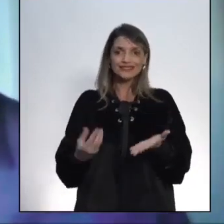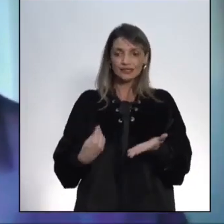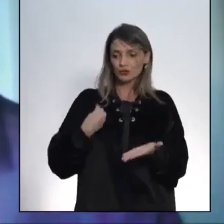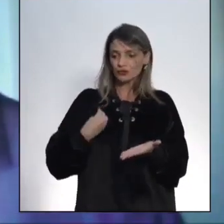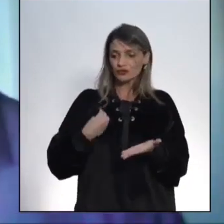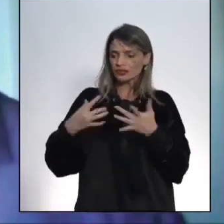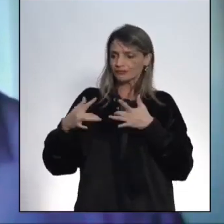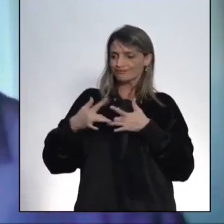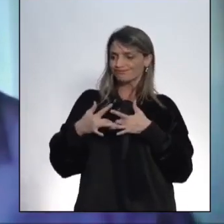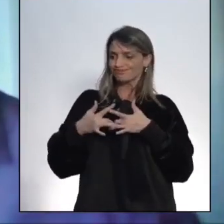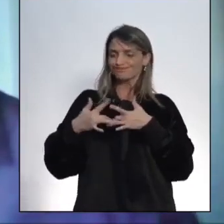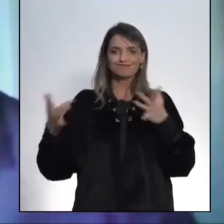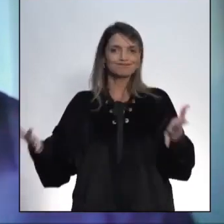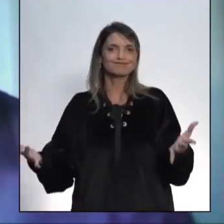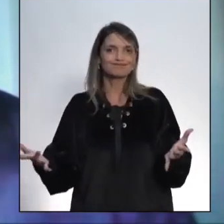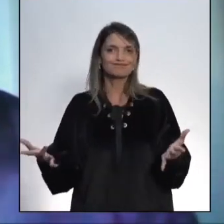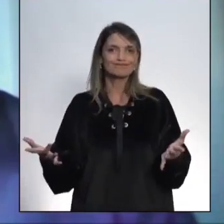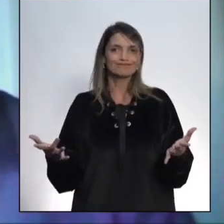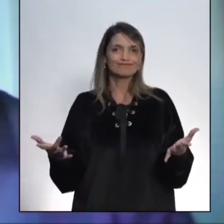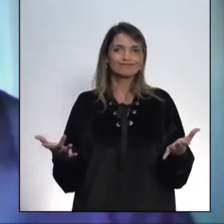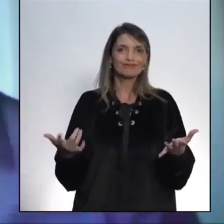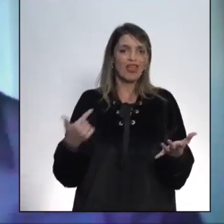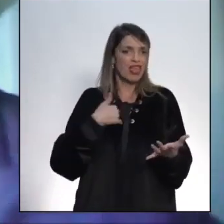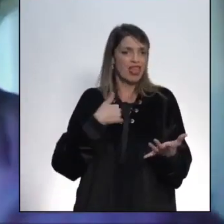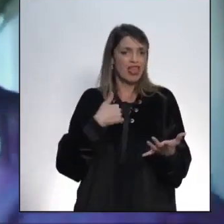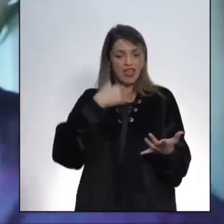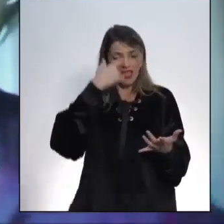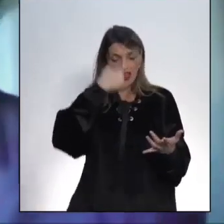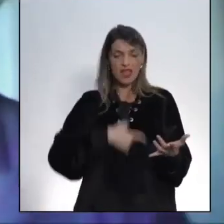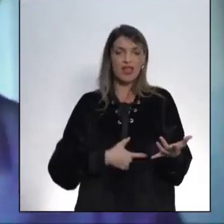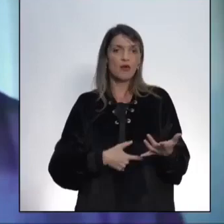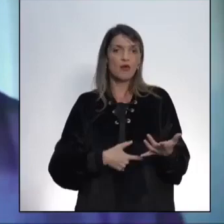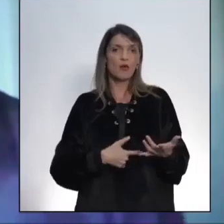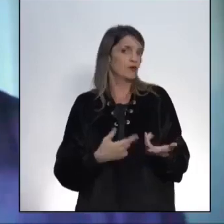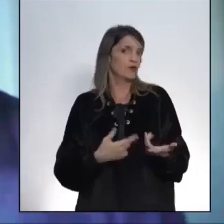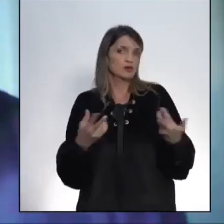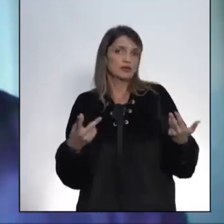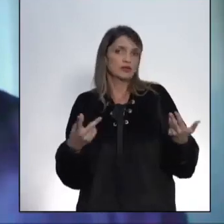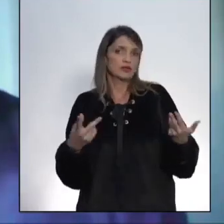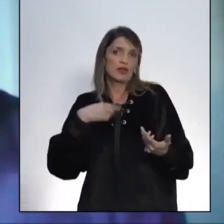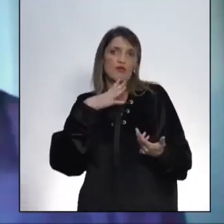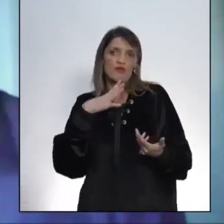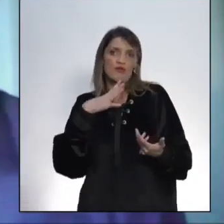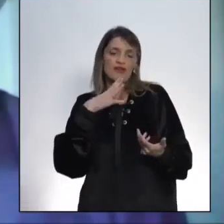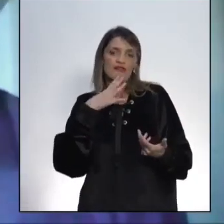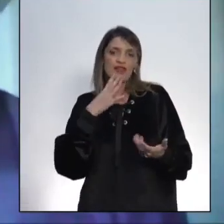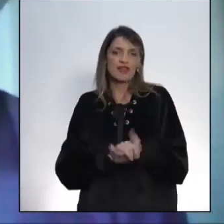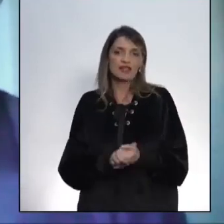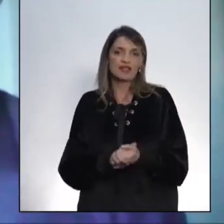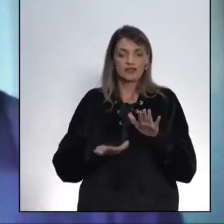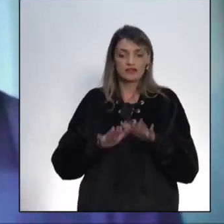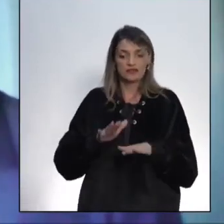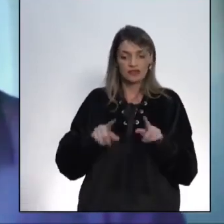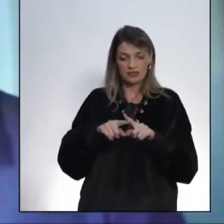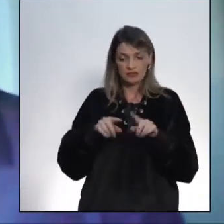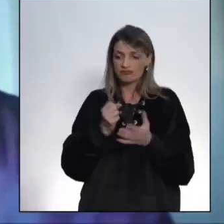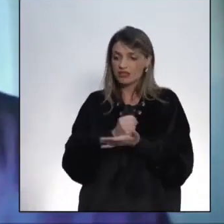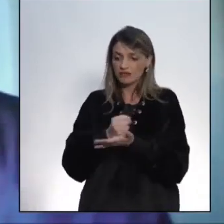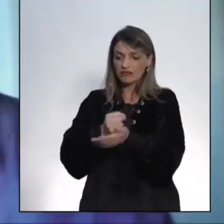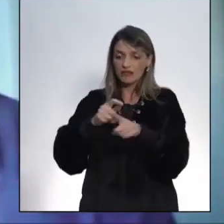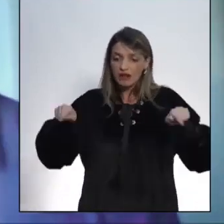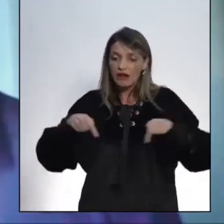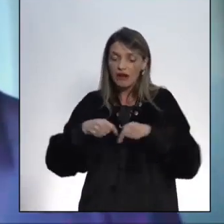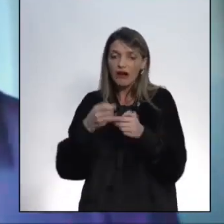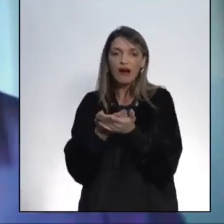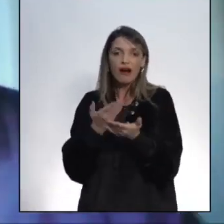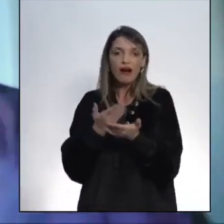minha imagem, os meus conhecimentos, além do que talvez eu precisaria levar para a sala de aula. Eu estou disponibilizando um